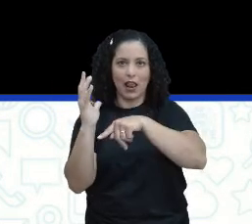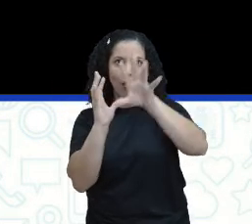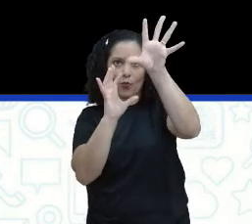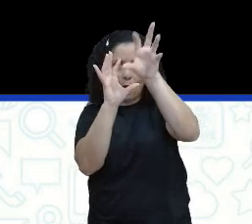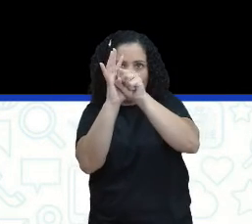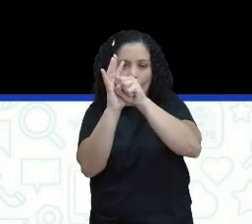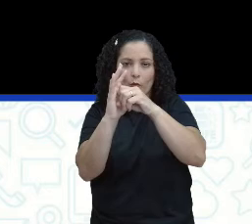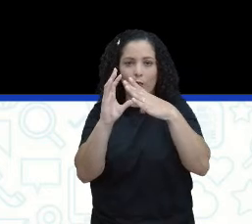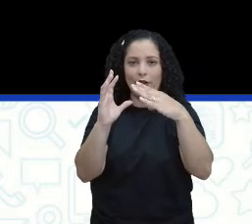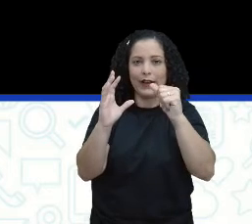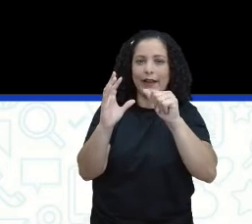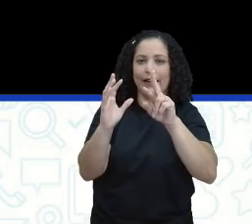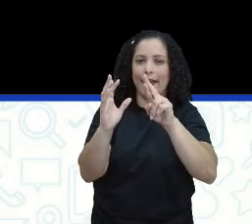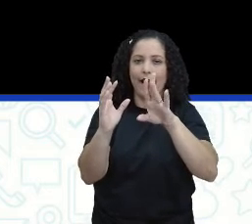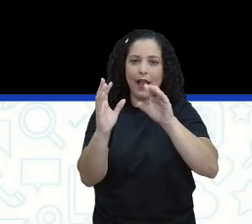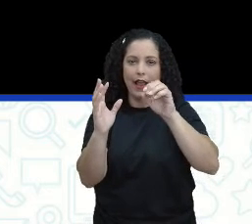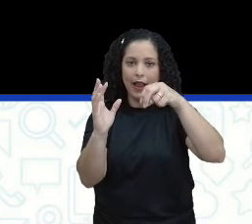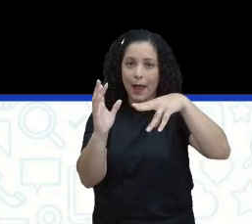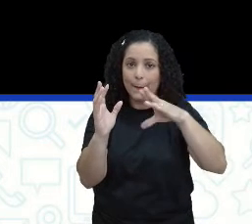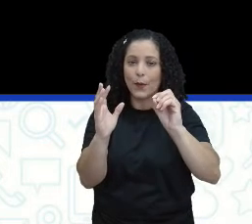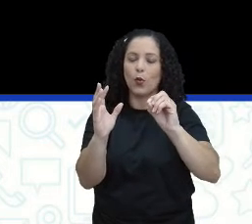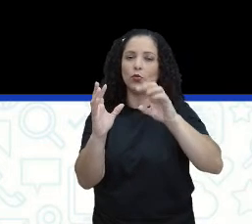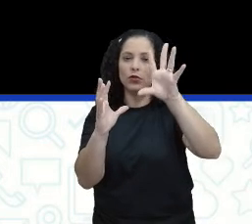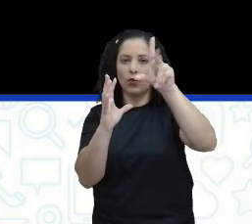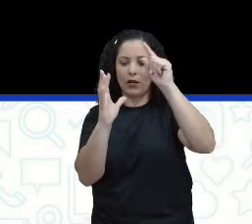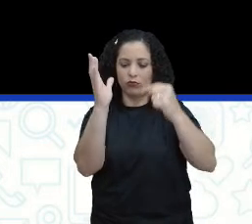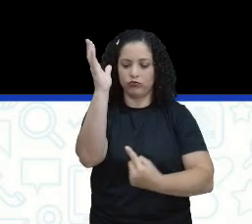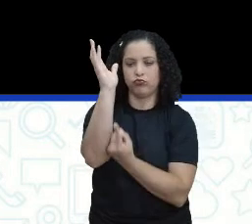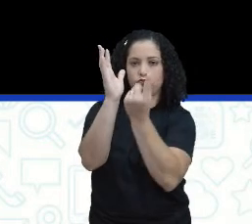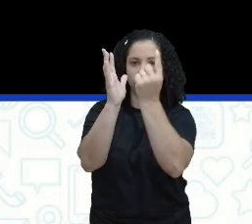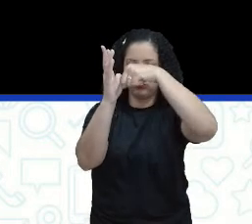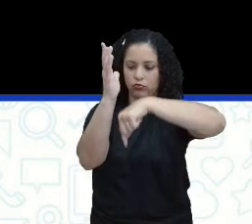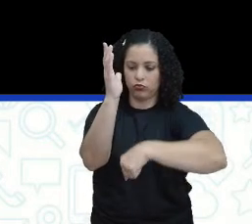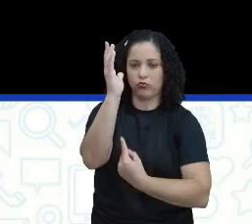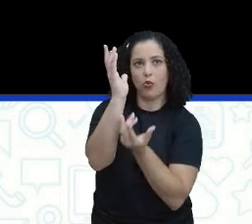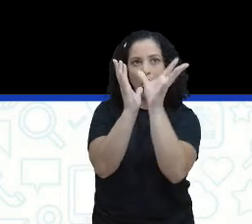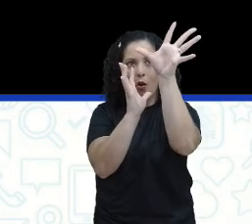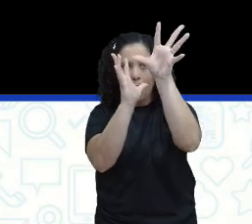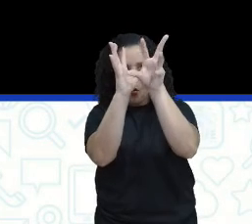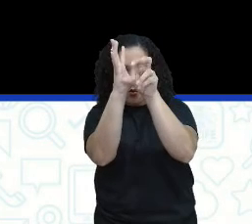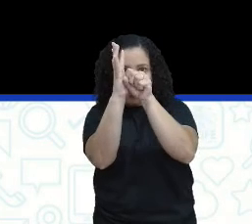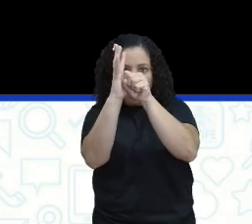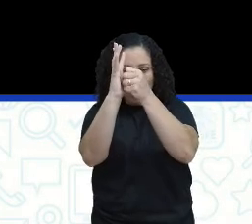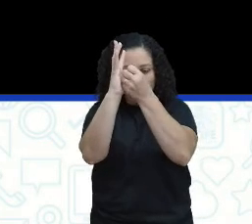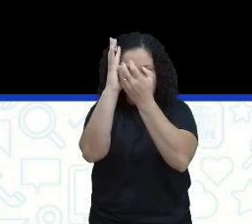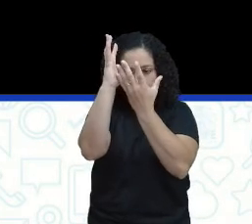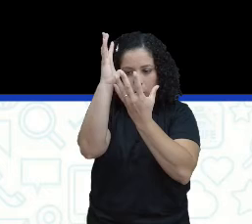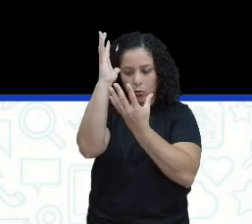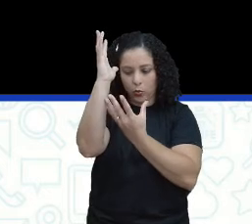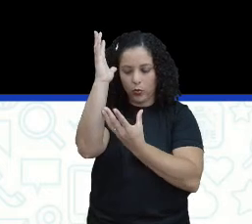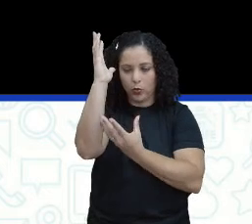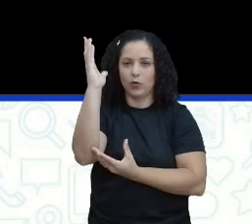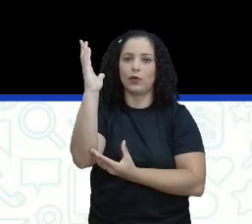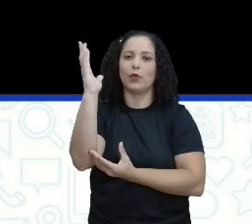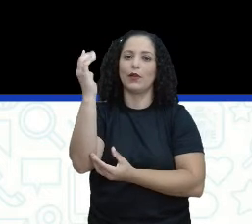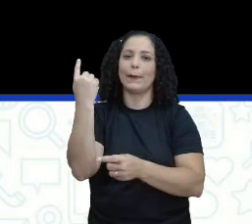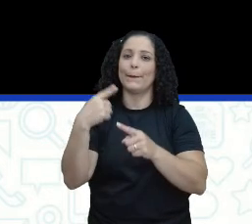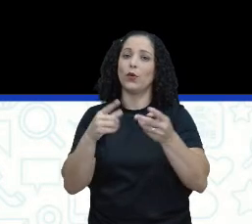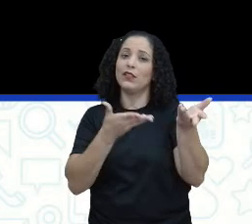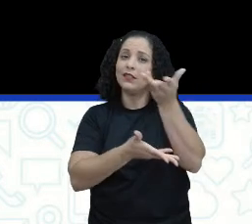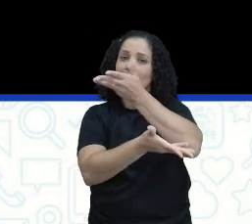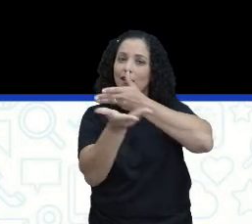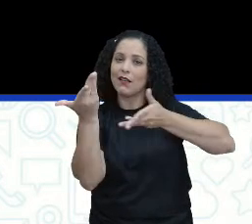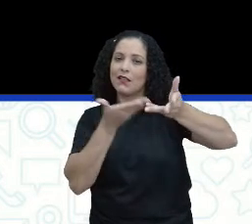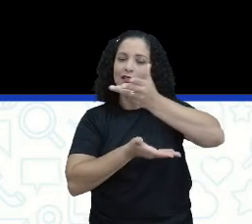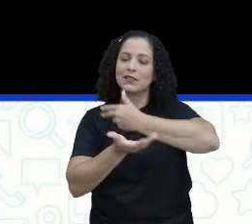E aí, esse CO2 que a planta vai sequestrar, ele tá ligado lá com o carbono 14, porque o carbono 14,